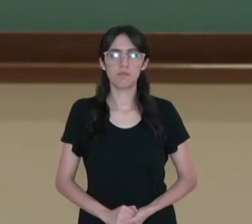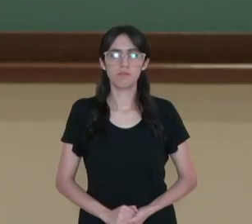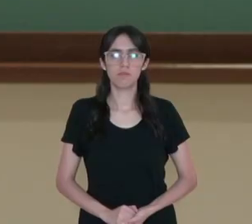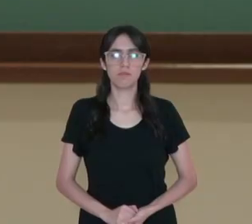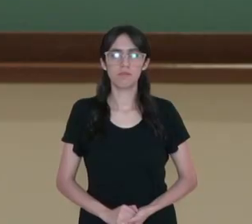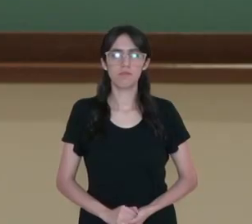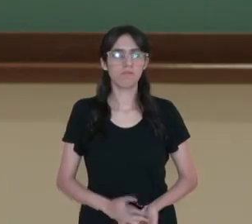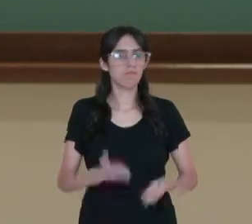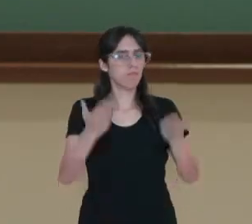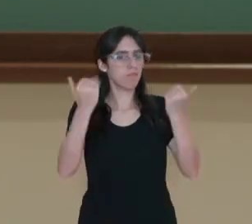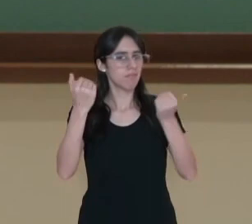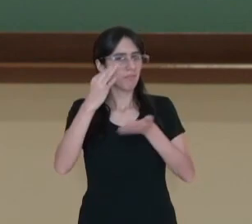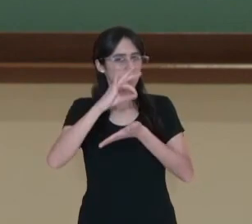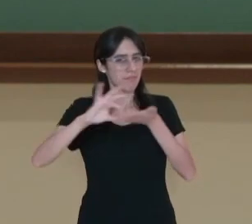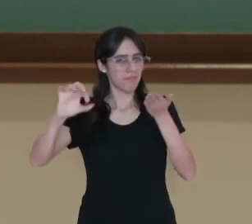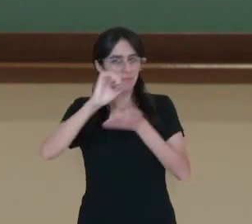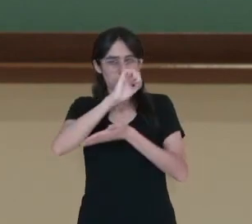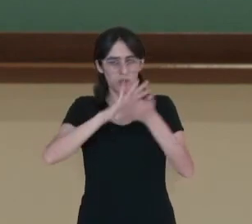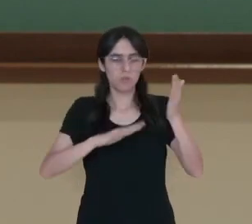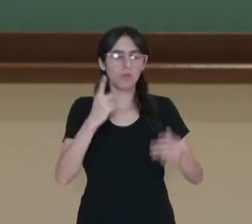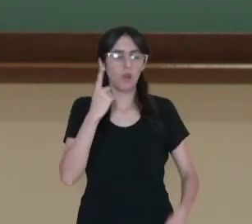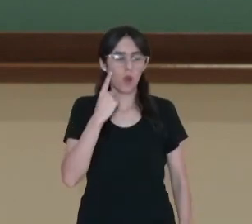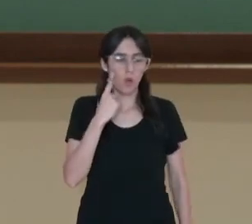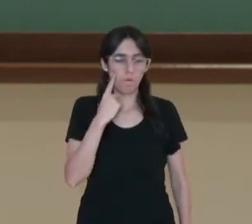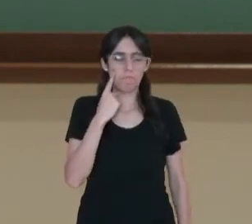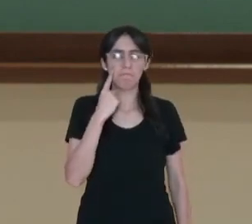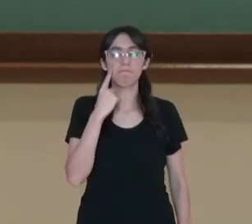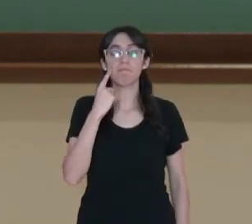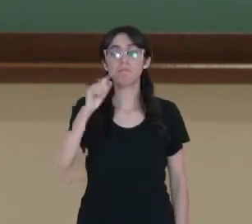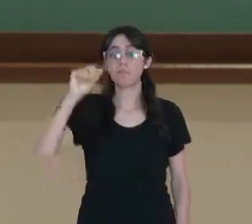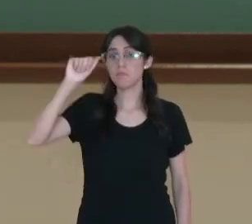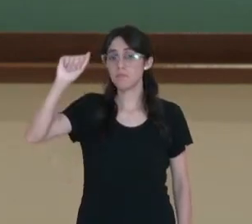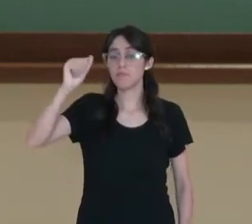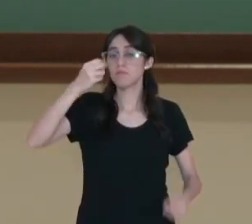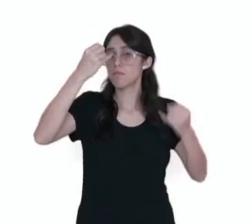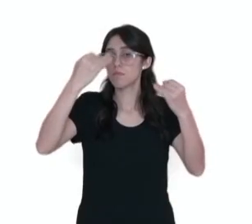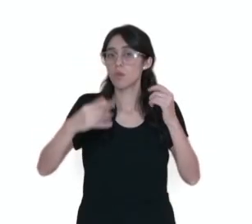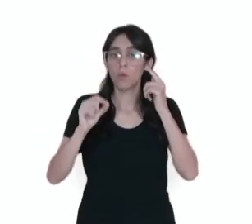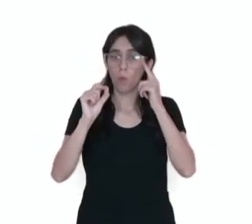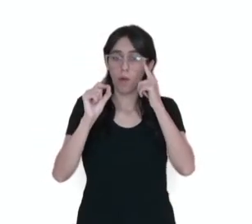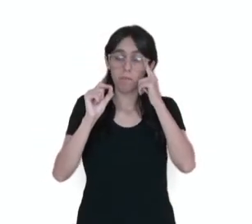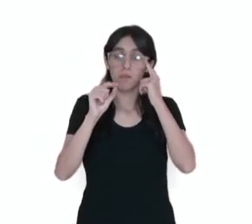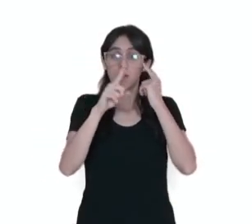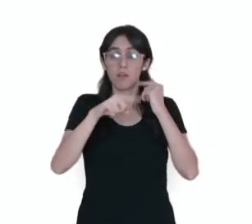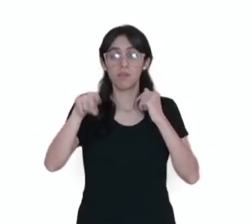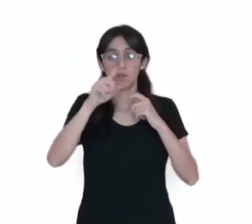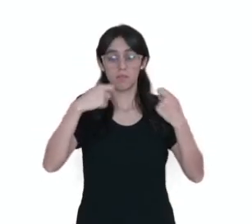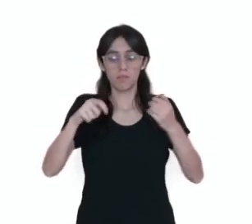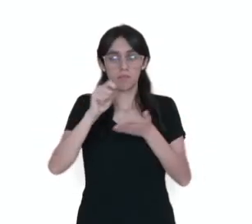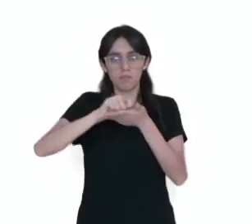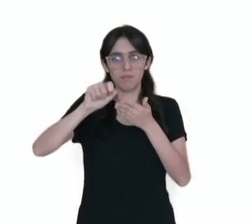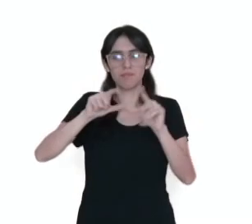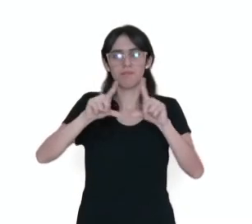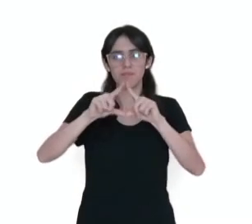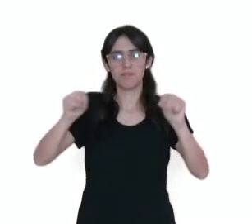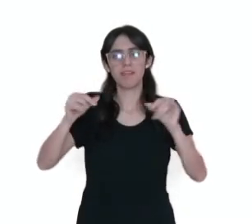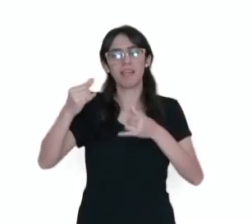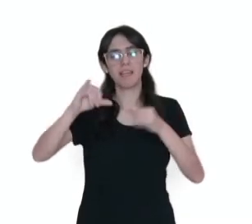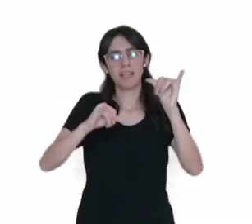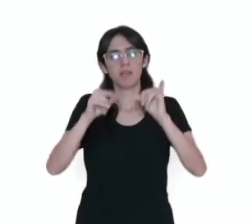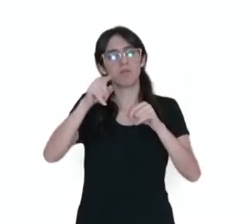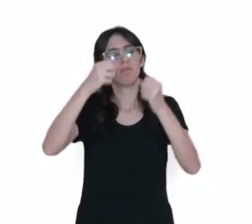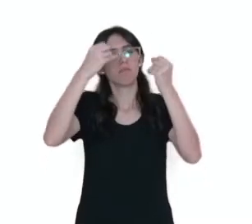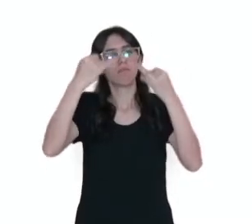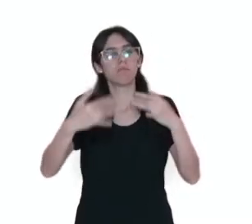Vamos para a correção da atividade? Olha só, na letra A ele fala o seguinte, que você represente a equação química que descreve